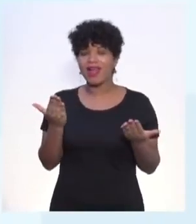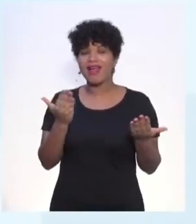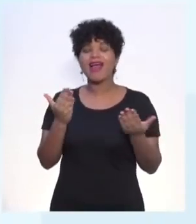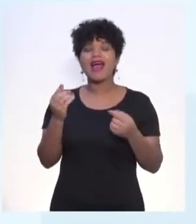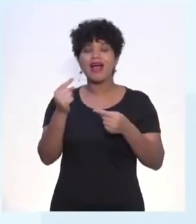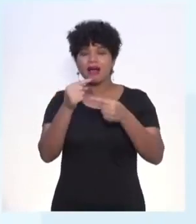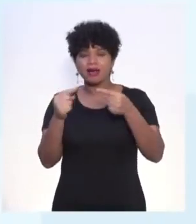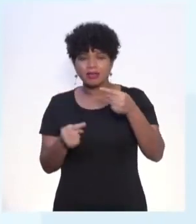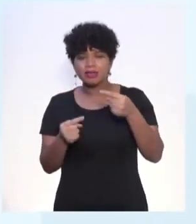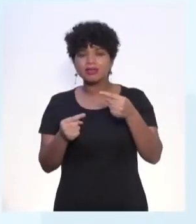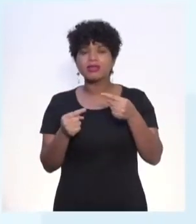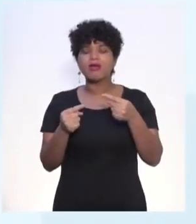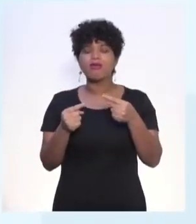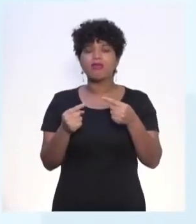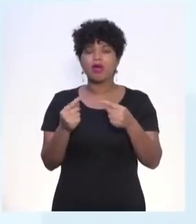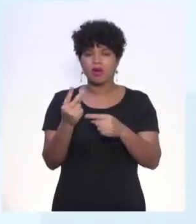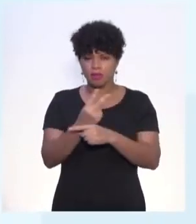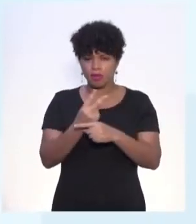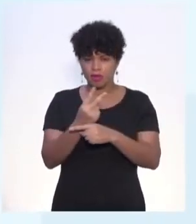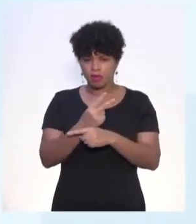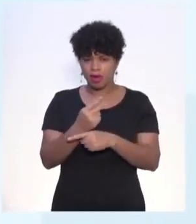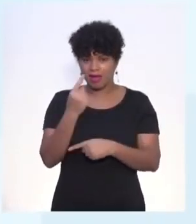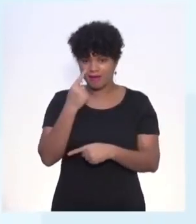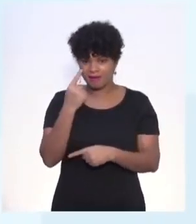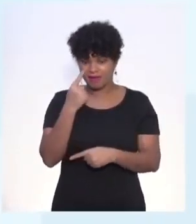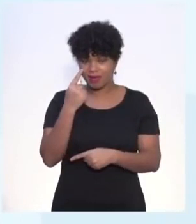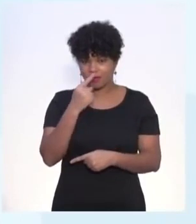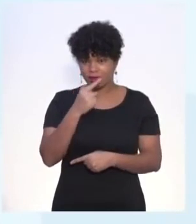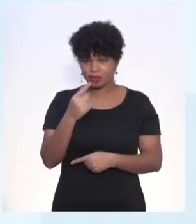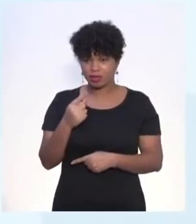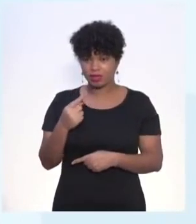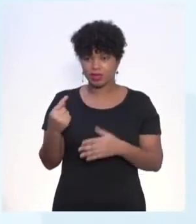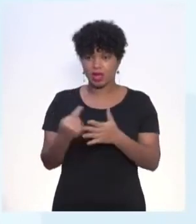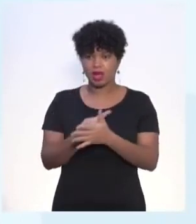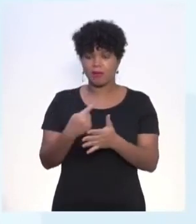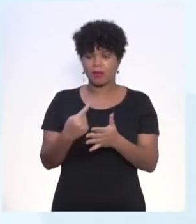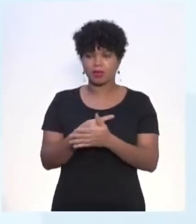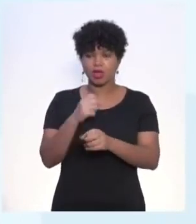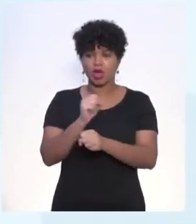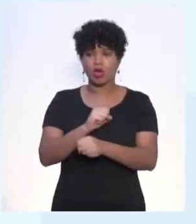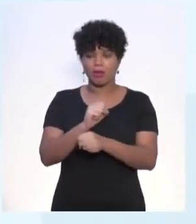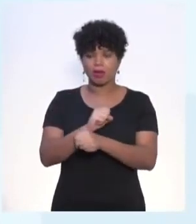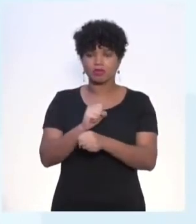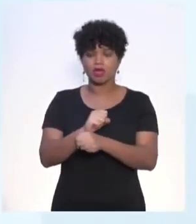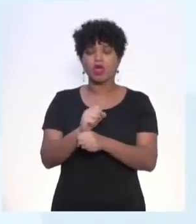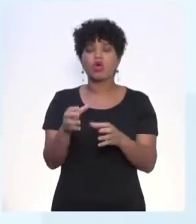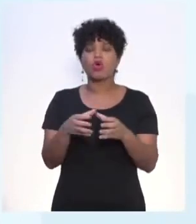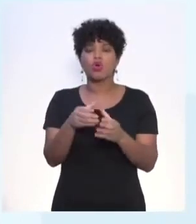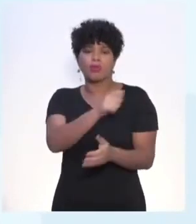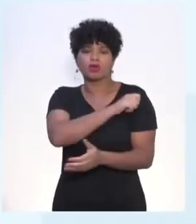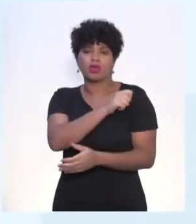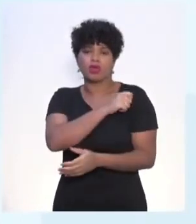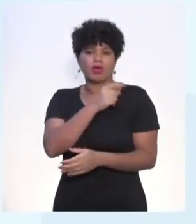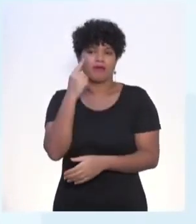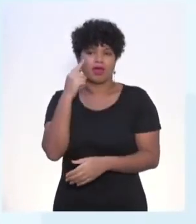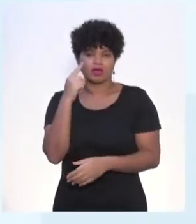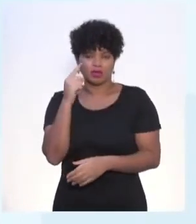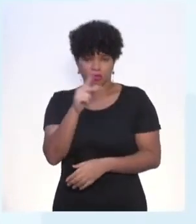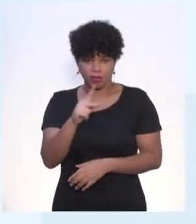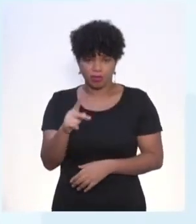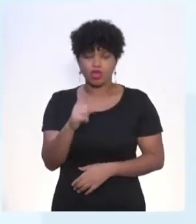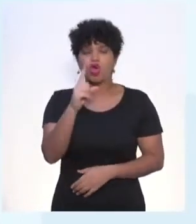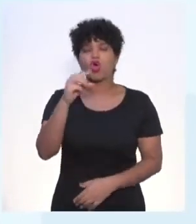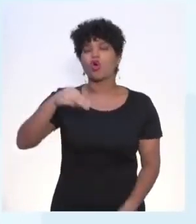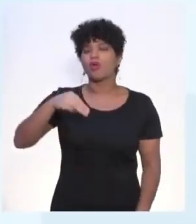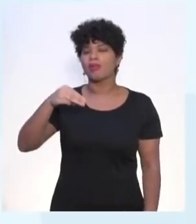total de arremessos, tá? Transfere aí essa perguntinha. Vamos aguardar as respostas dos nossos alunos via professores, tá bom? 1